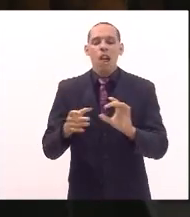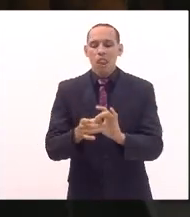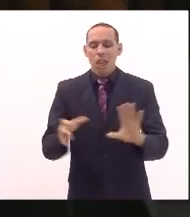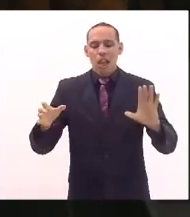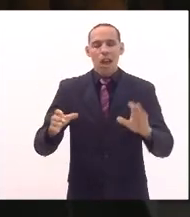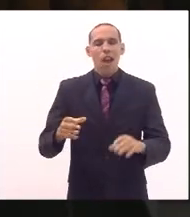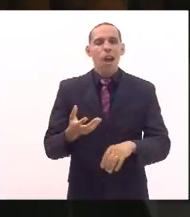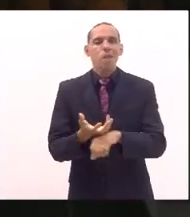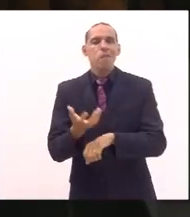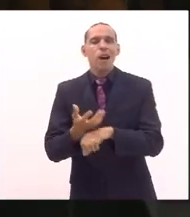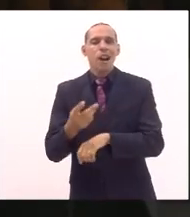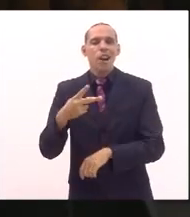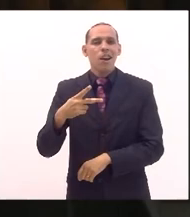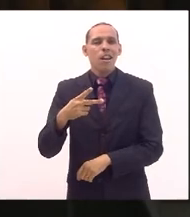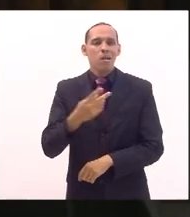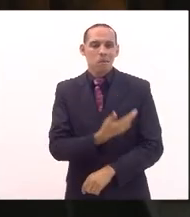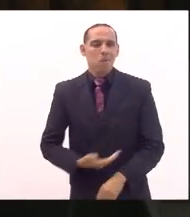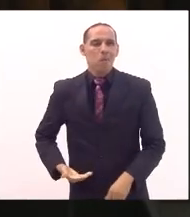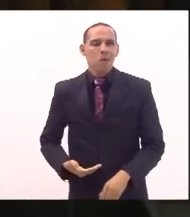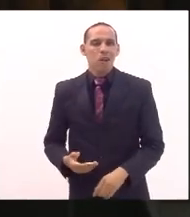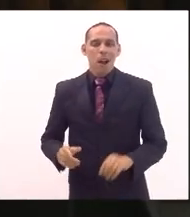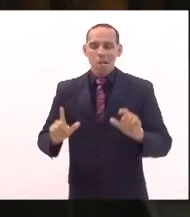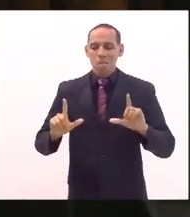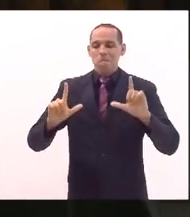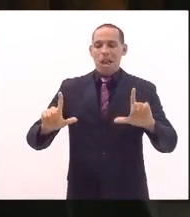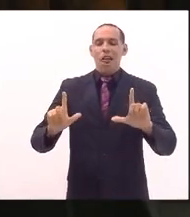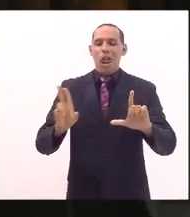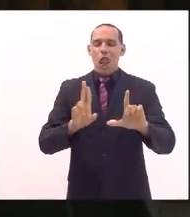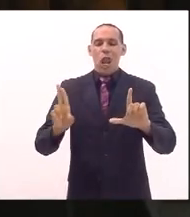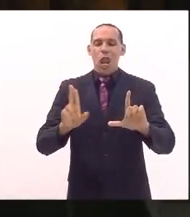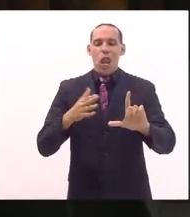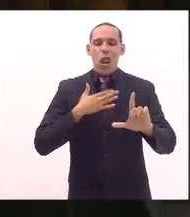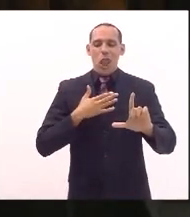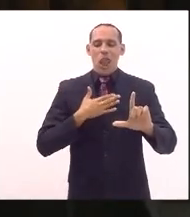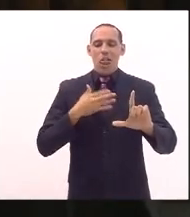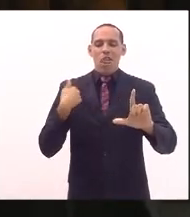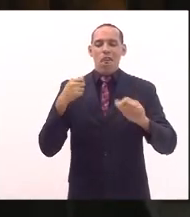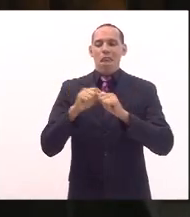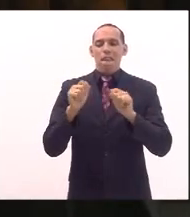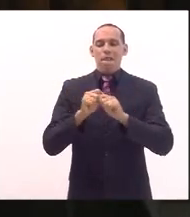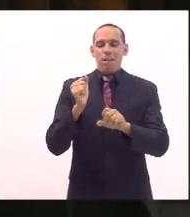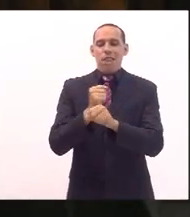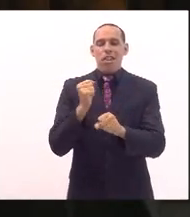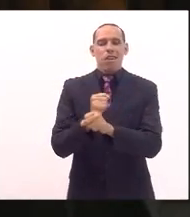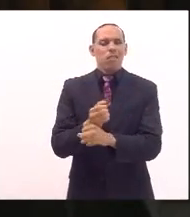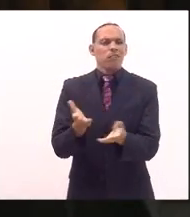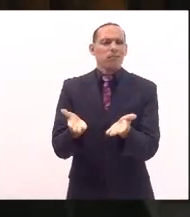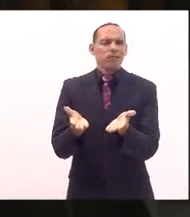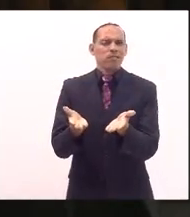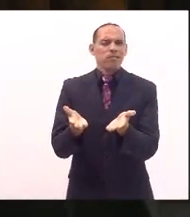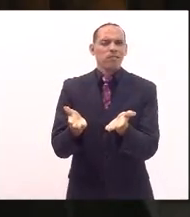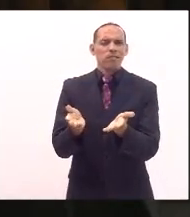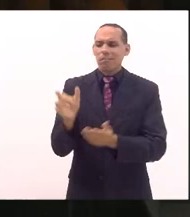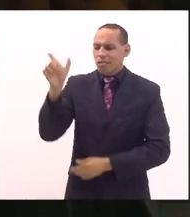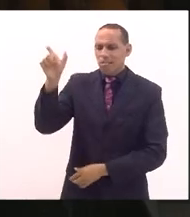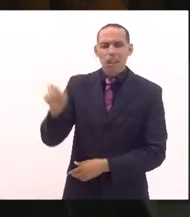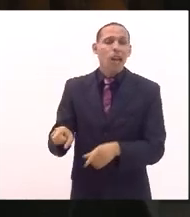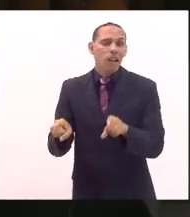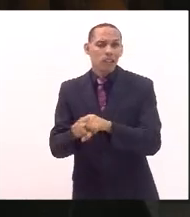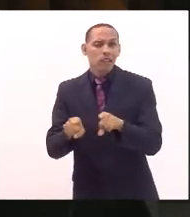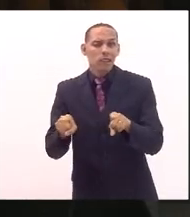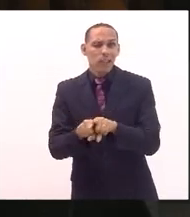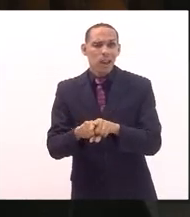colocando placa de auto-promoção do seu nome como se fosse o benfeitor das obras é o mesmo que